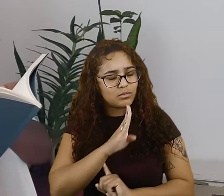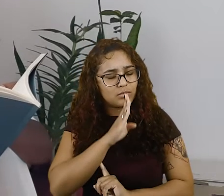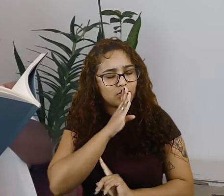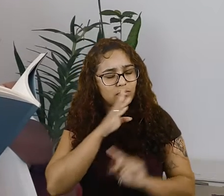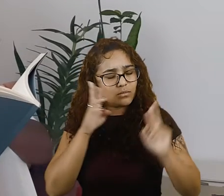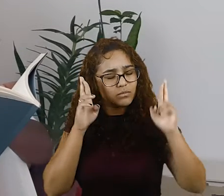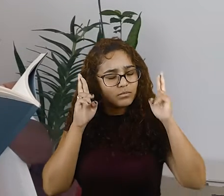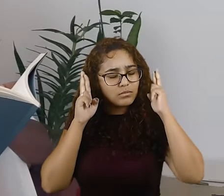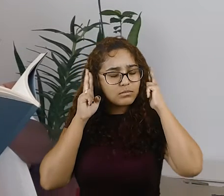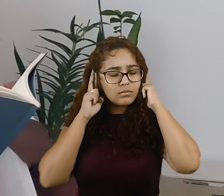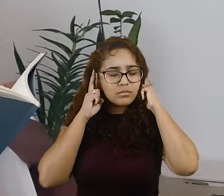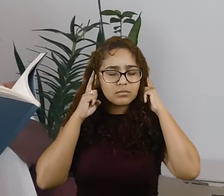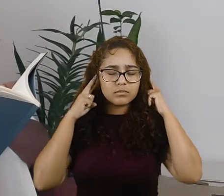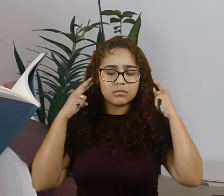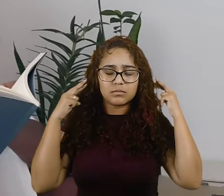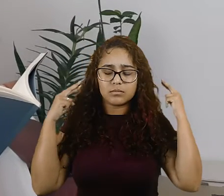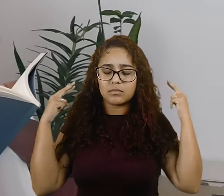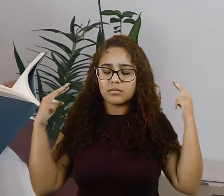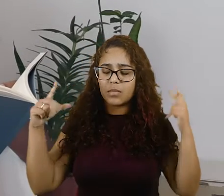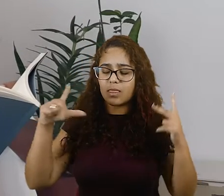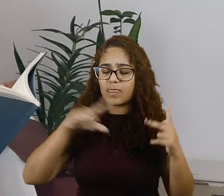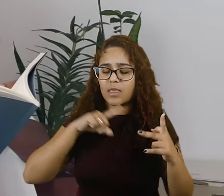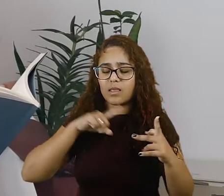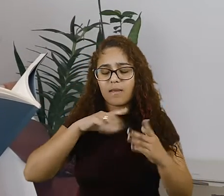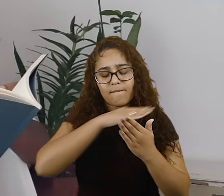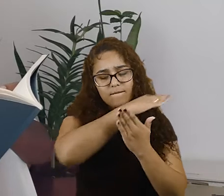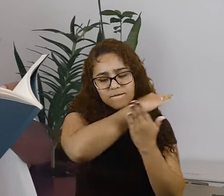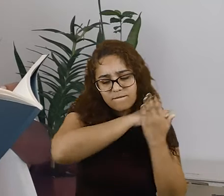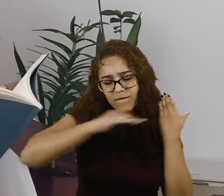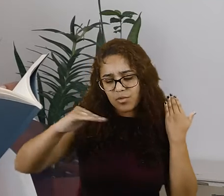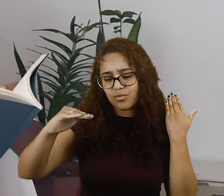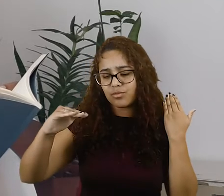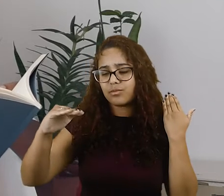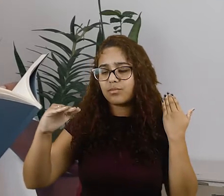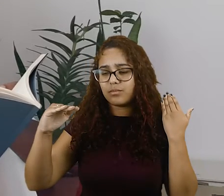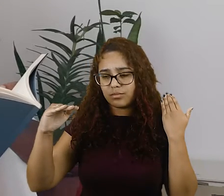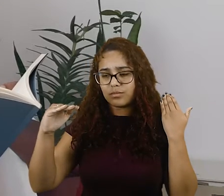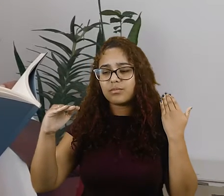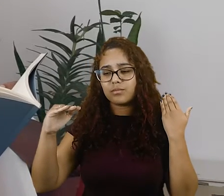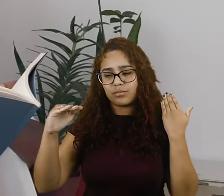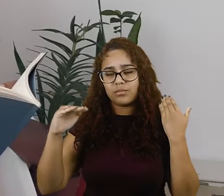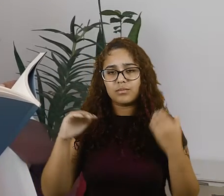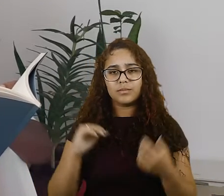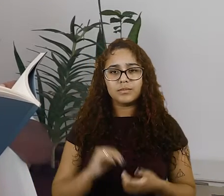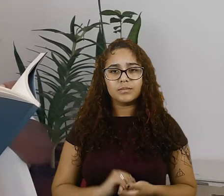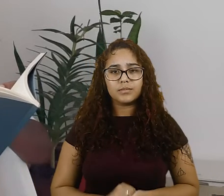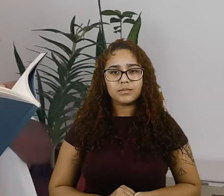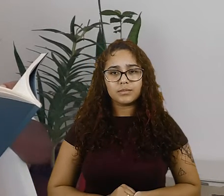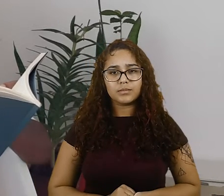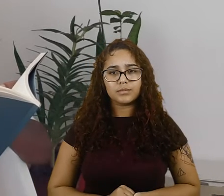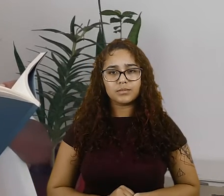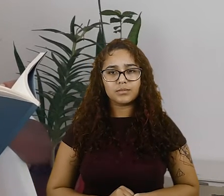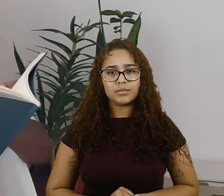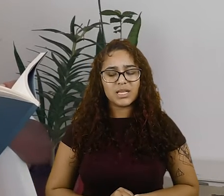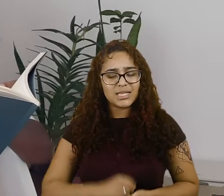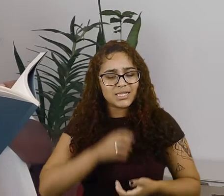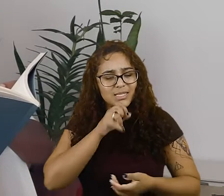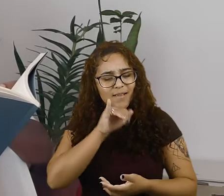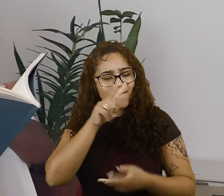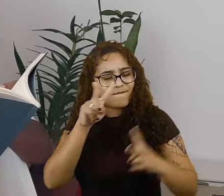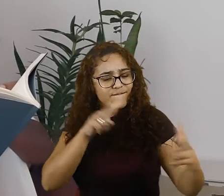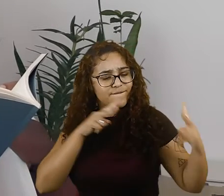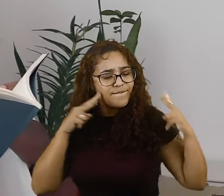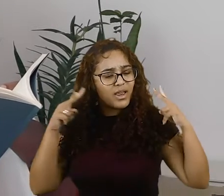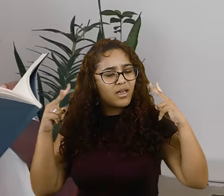e algo de um silêncio que não nos corte muito fundo. Teremos a lâmina com seu fio imperfeito, tangendo os